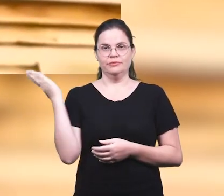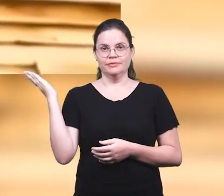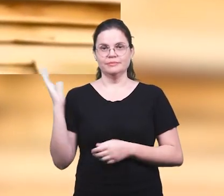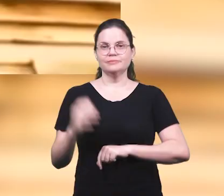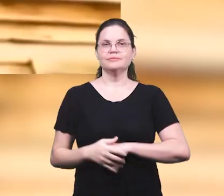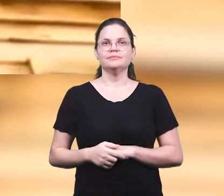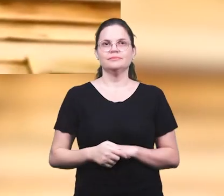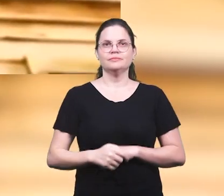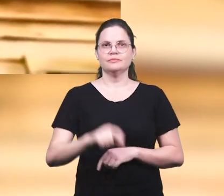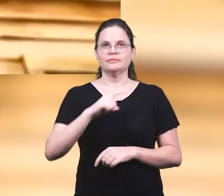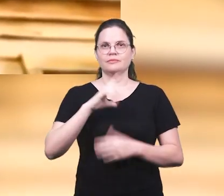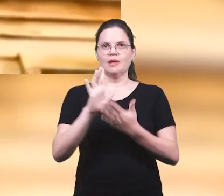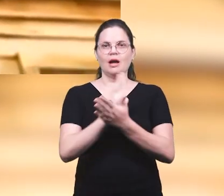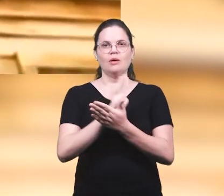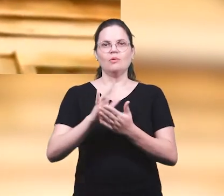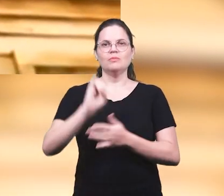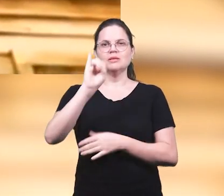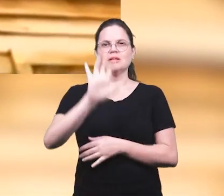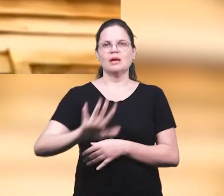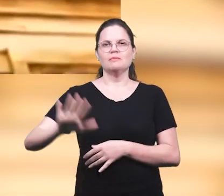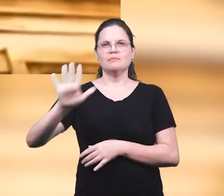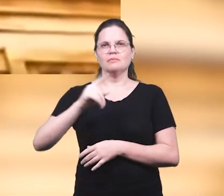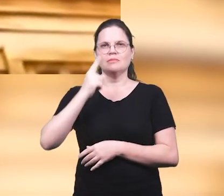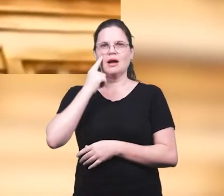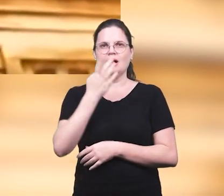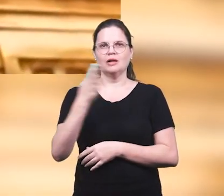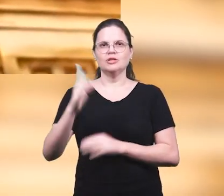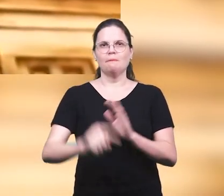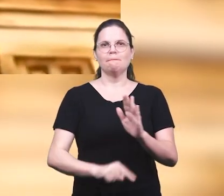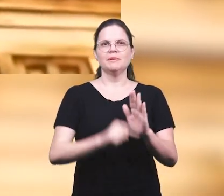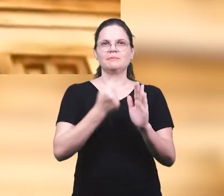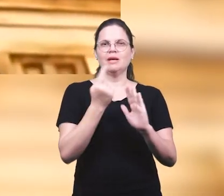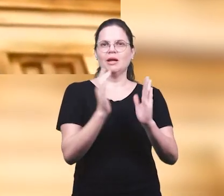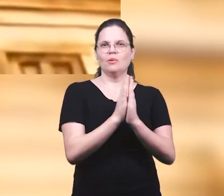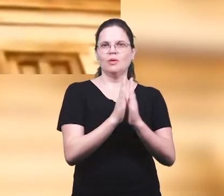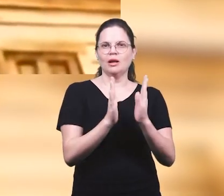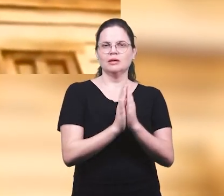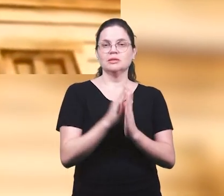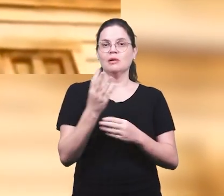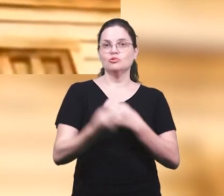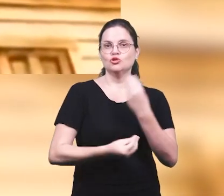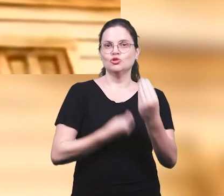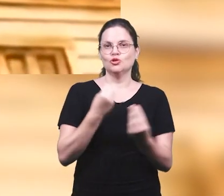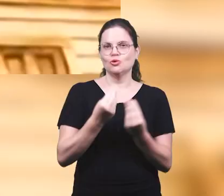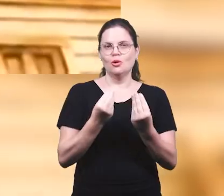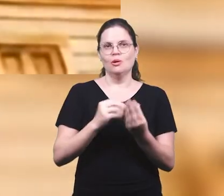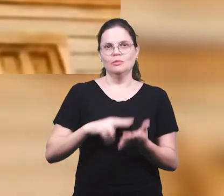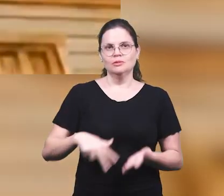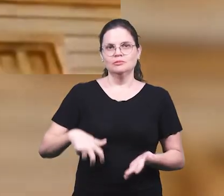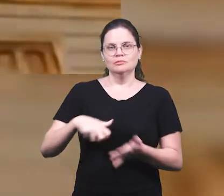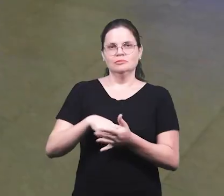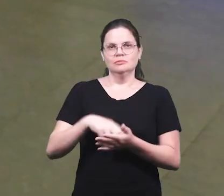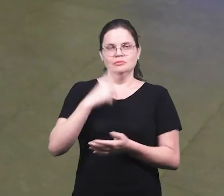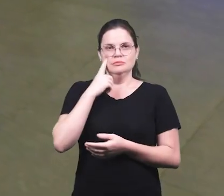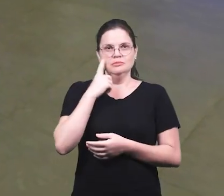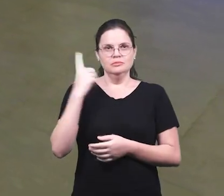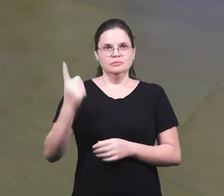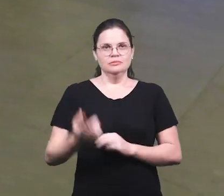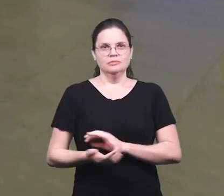Aqui tem algumas ilustrações querendo mostrar a oração, a forma que eles colocaram